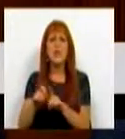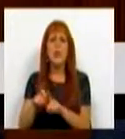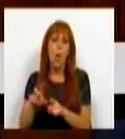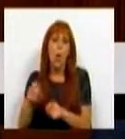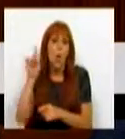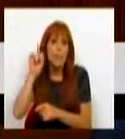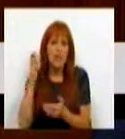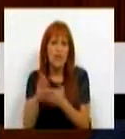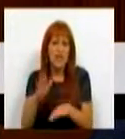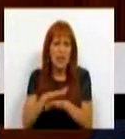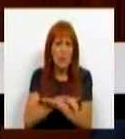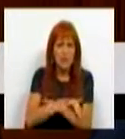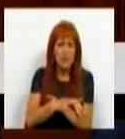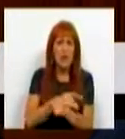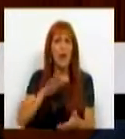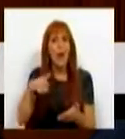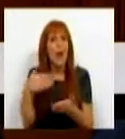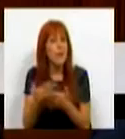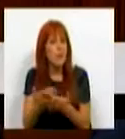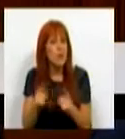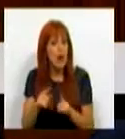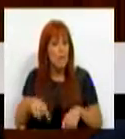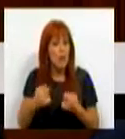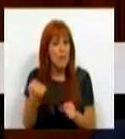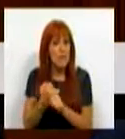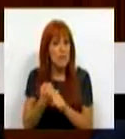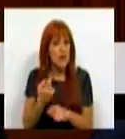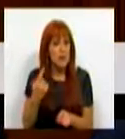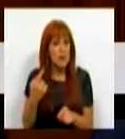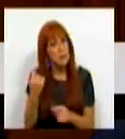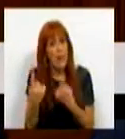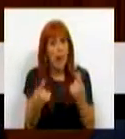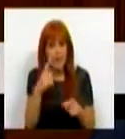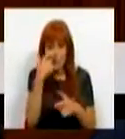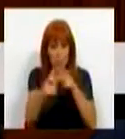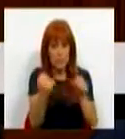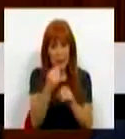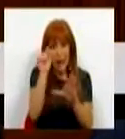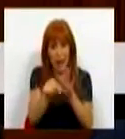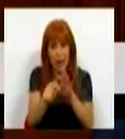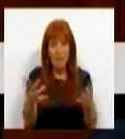relevantes desde a administração até às próprias atividades e funções de cada colaborador.